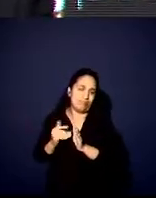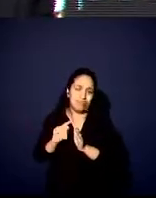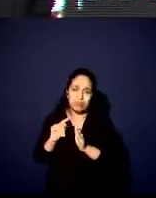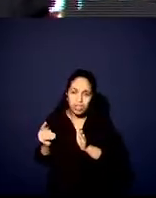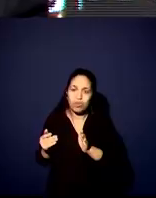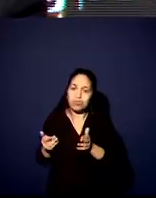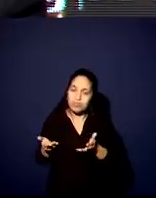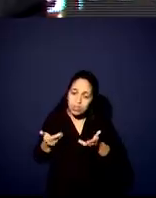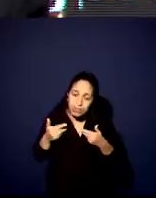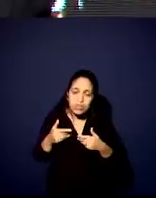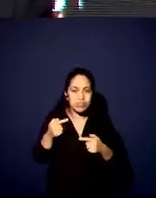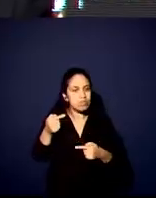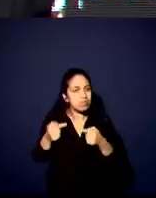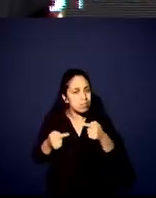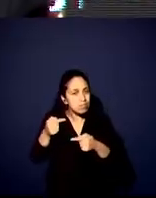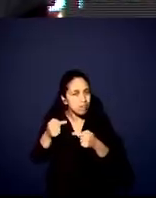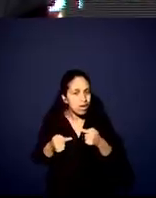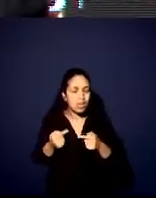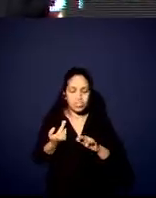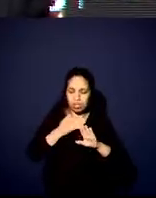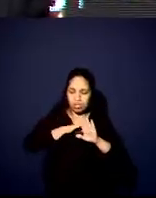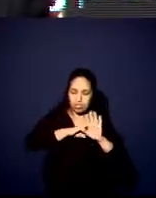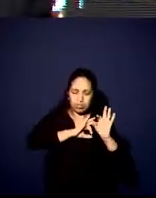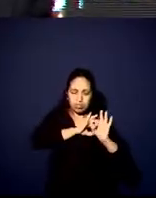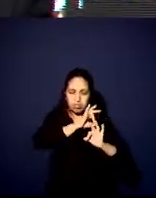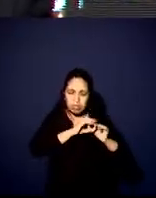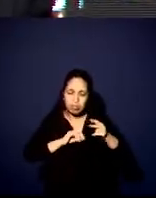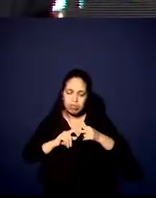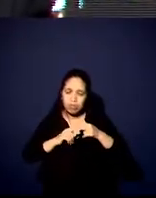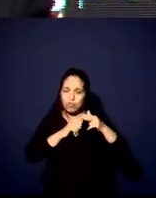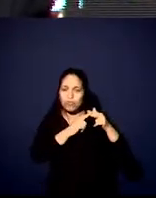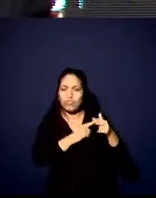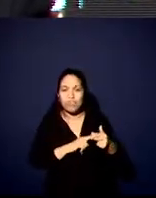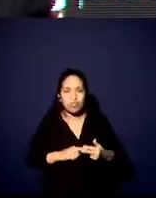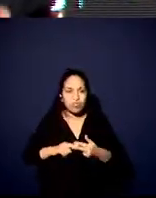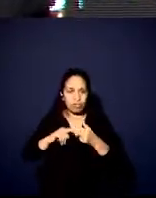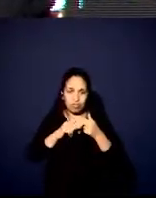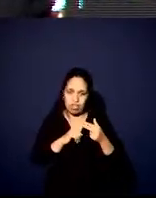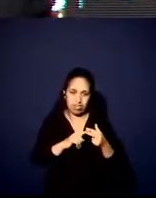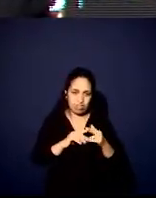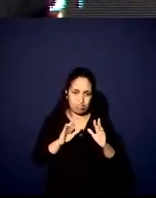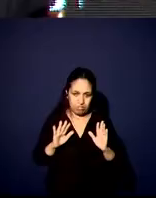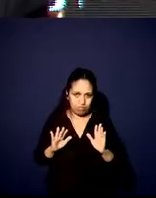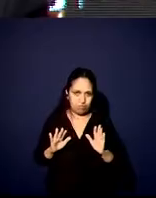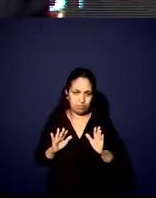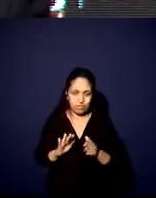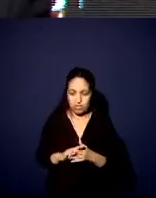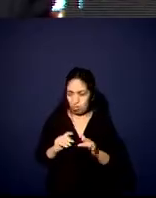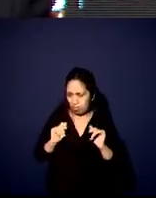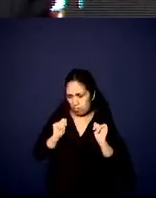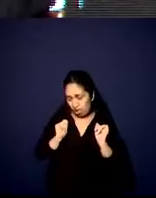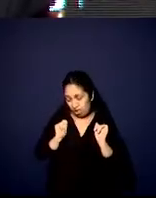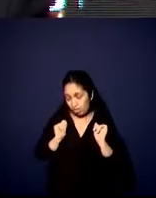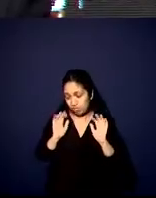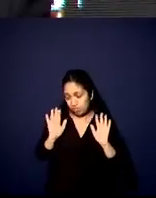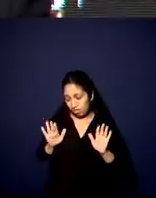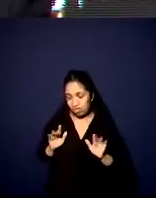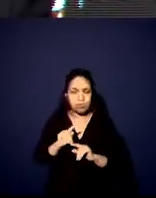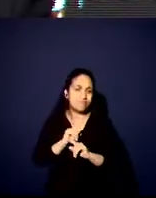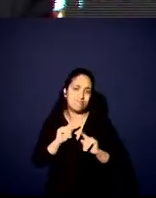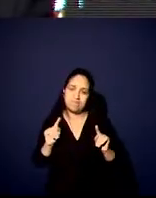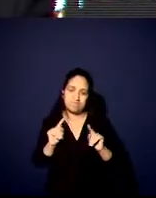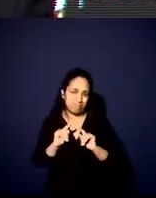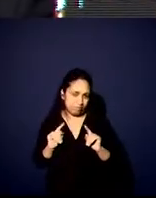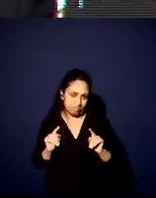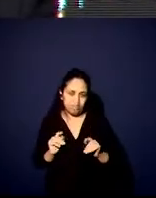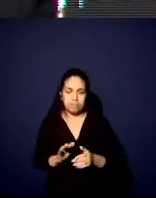esse debate para o bastidor ajustar o que precisa ajustar eu não vejo má vontade não vejo uma fé não vejo burra nesse momento